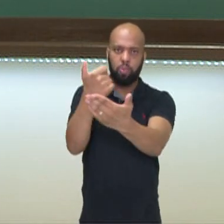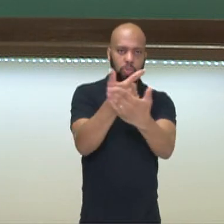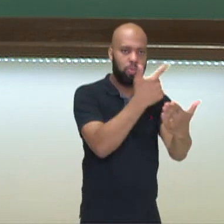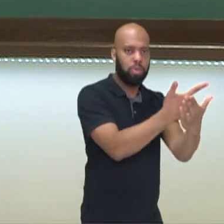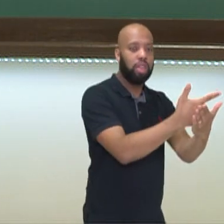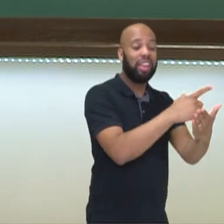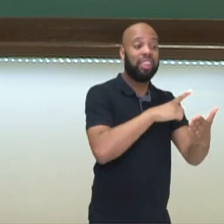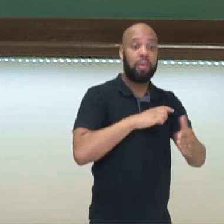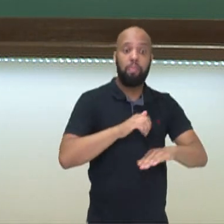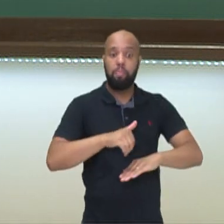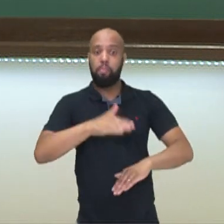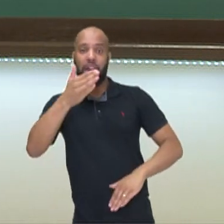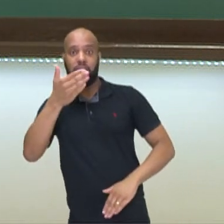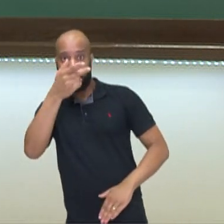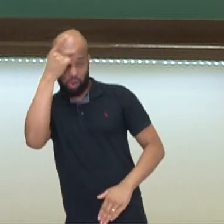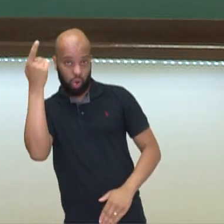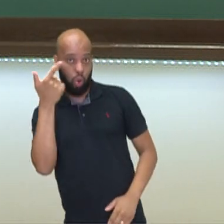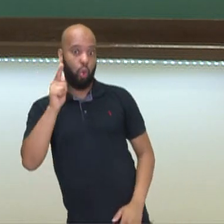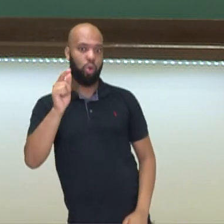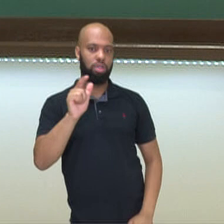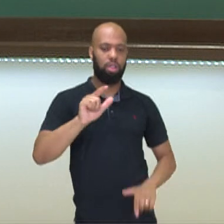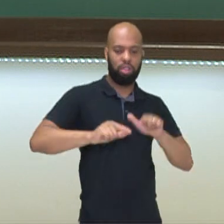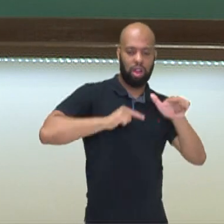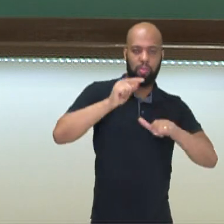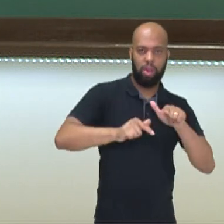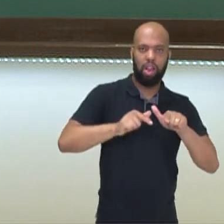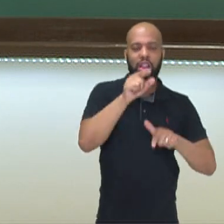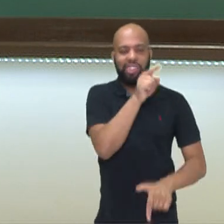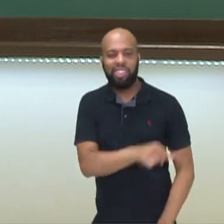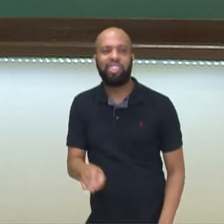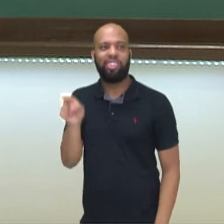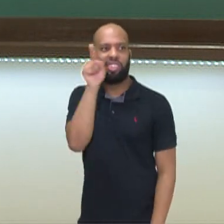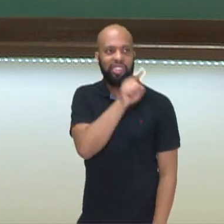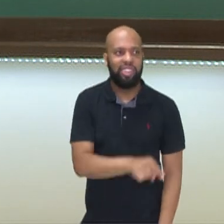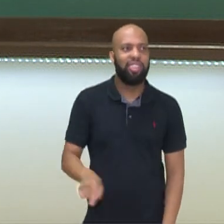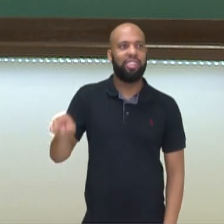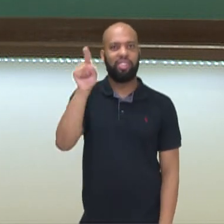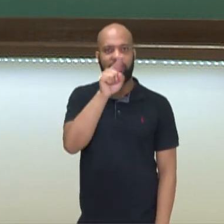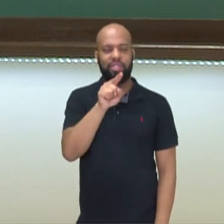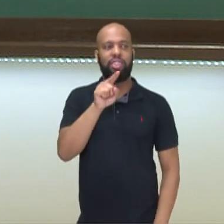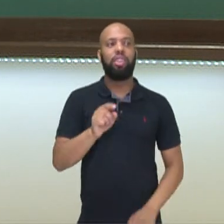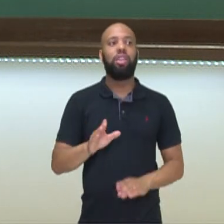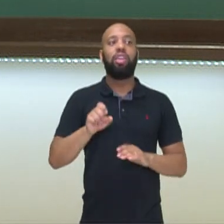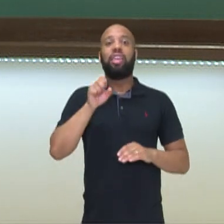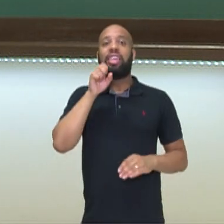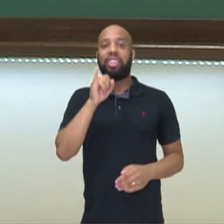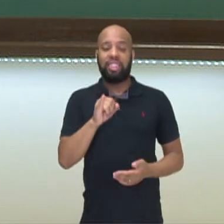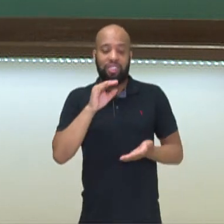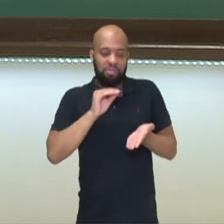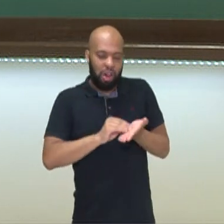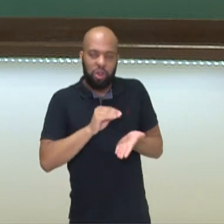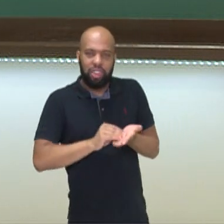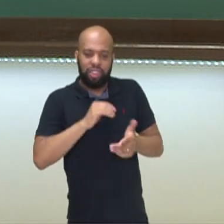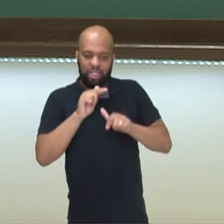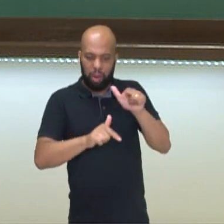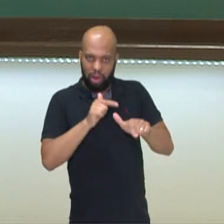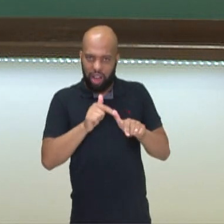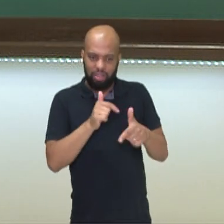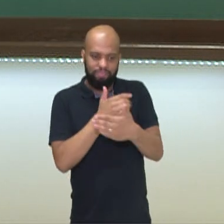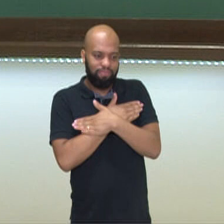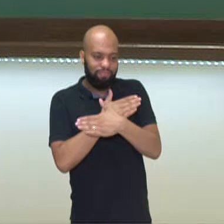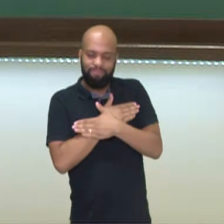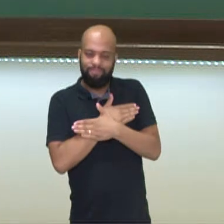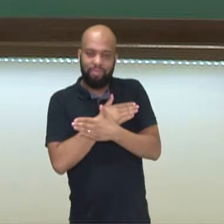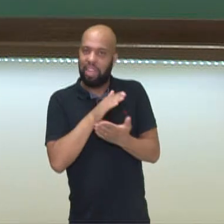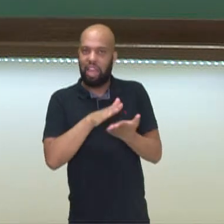mais empregos. Então, isso é um ciclo, né? Vai aí se desenvolvendo. Se não tem um emprego, a pessoa gasta